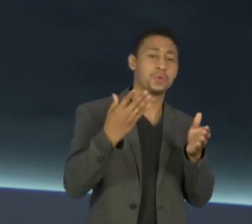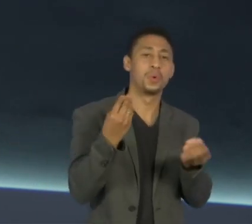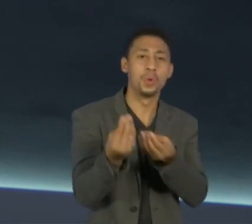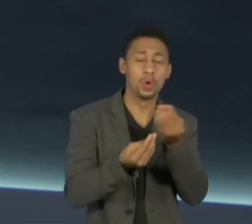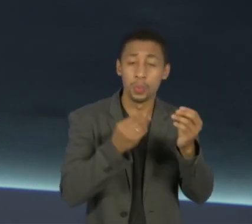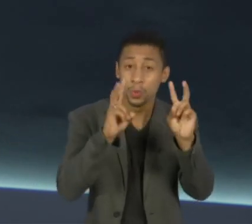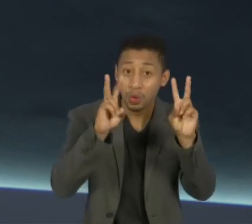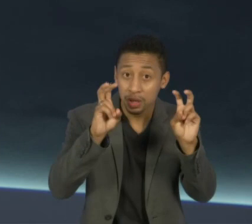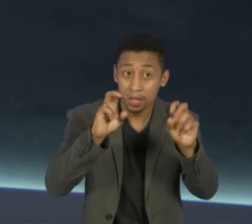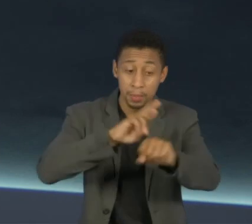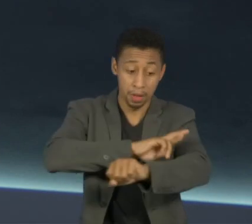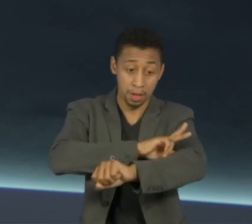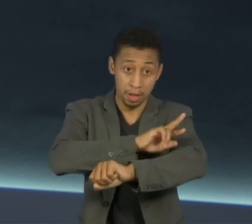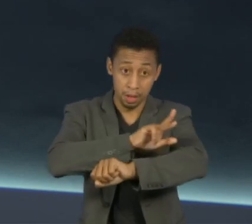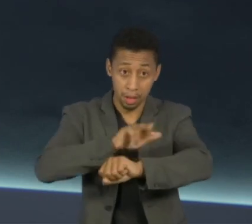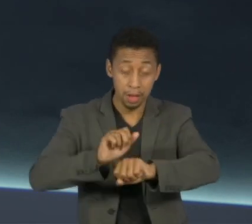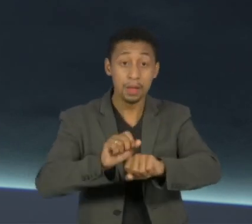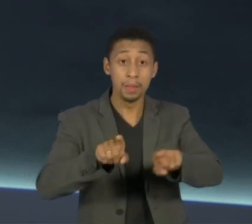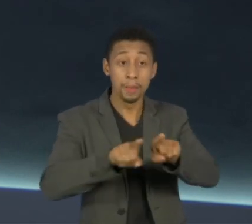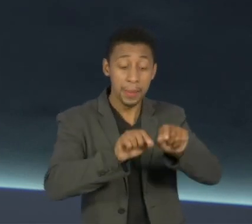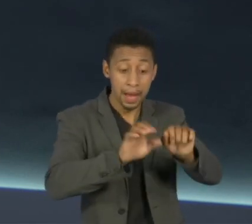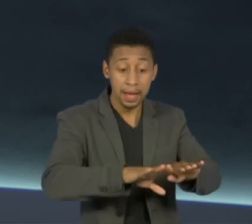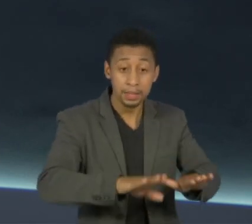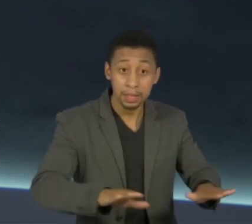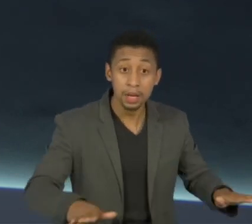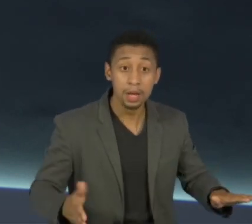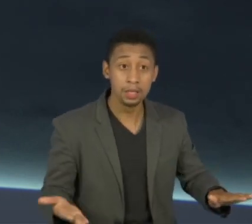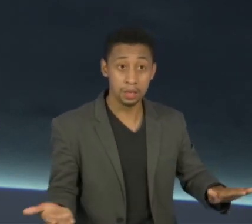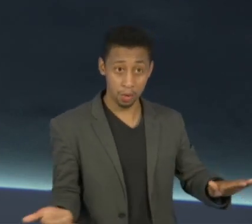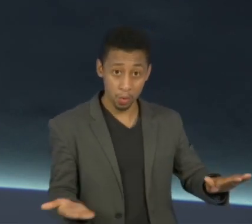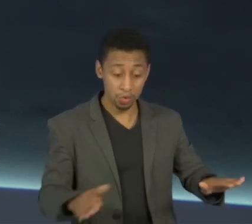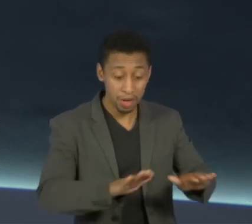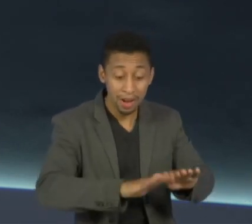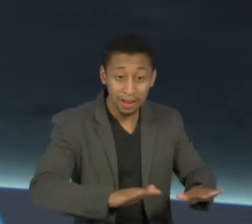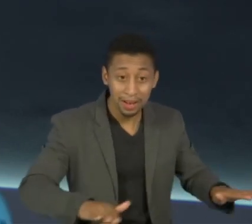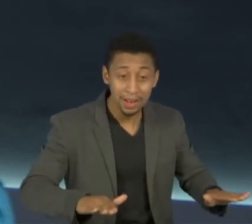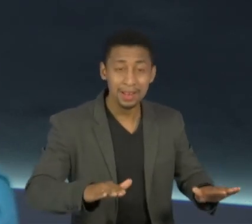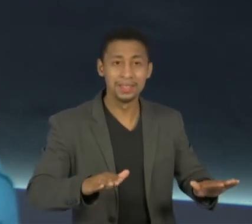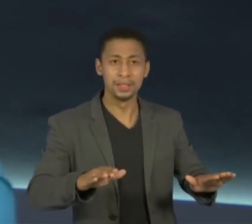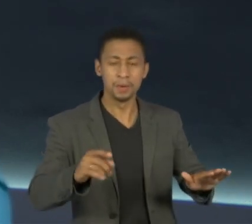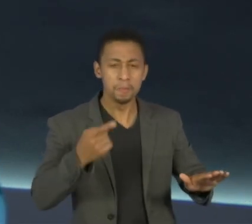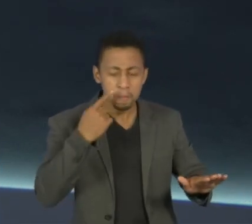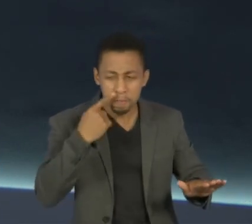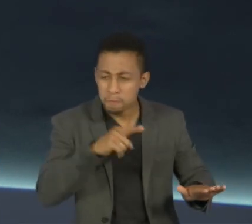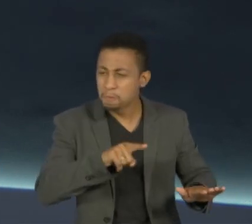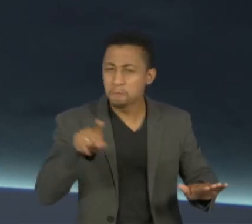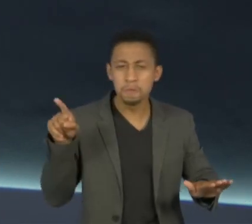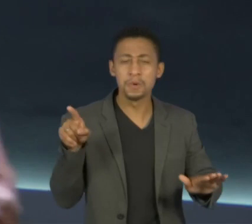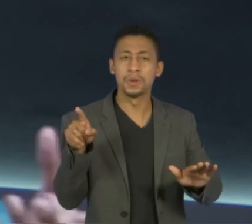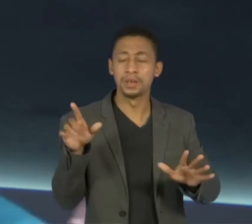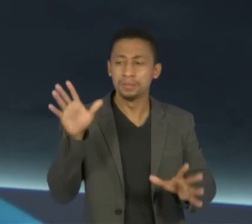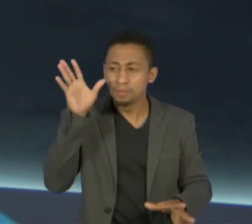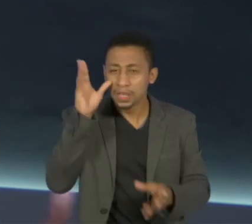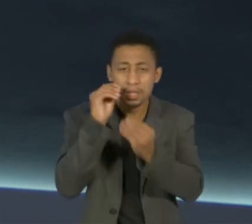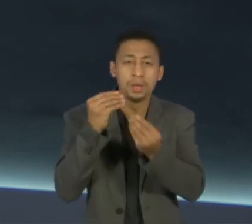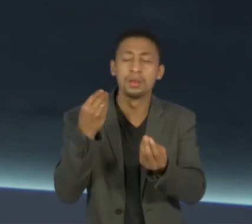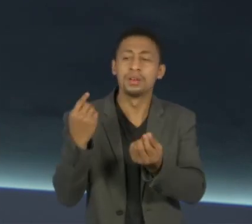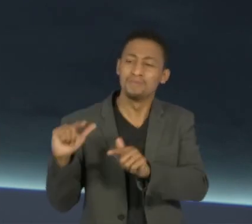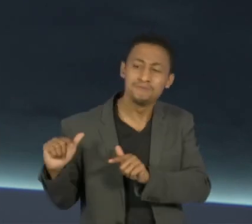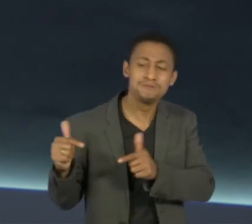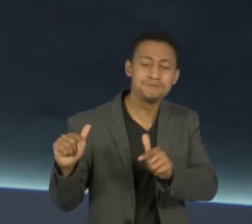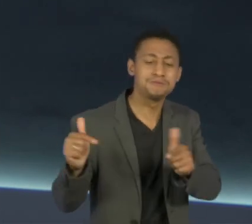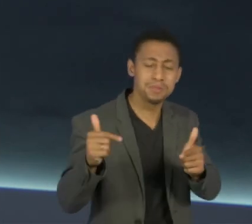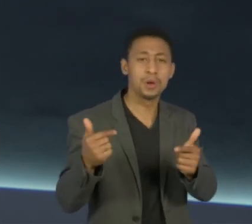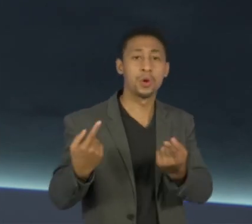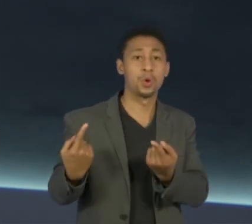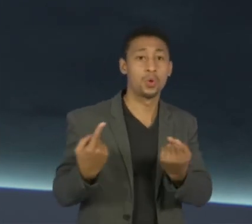relação ao que a gente espera para as crianças de hoje, em relação a essa militância que toma essa proporção toda nos